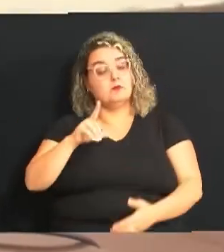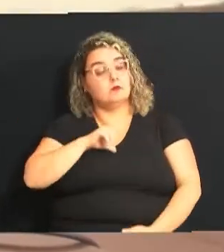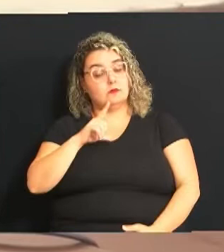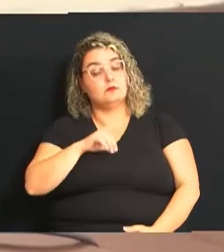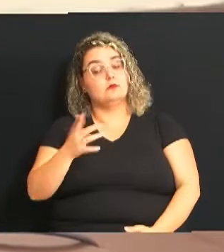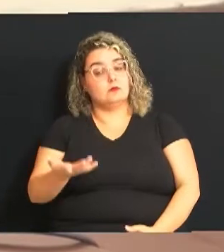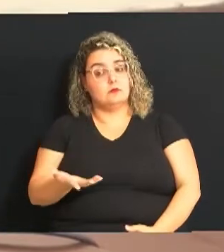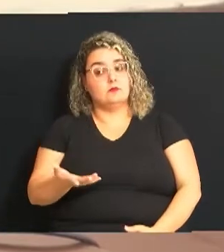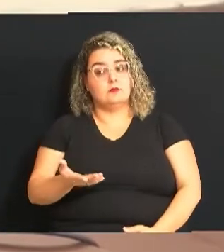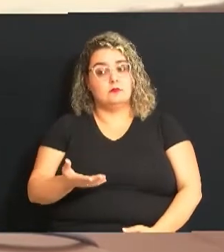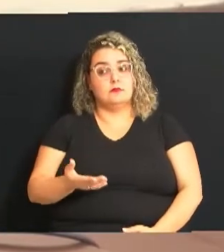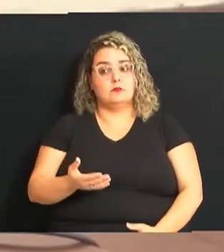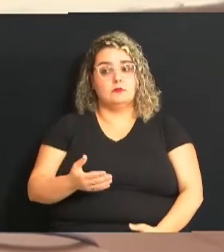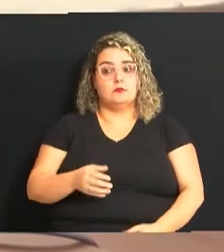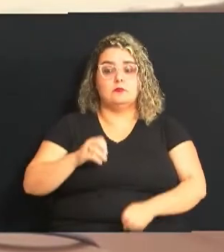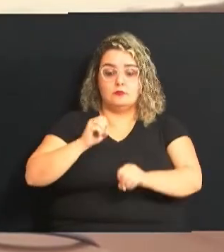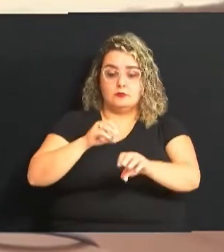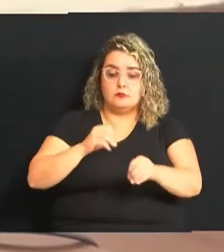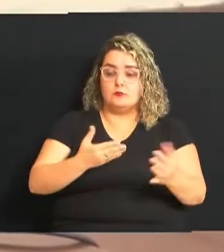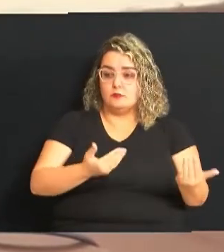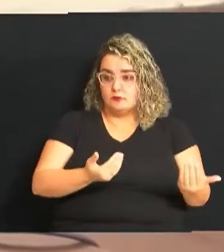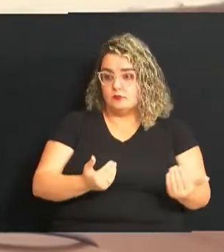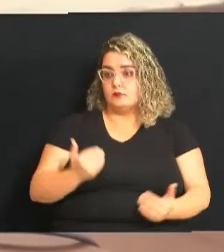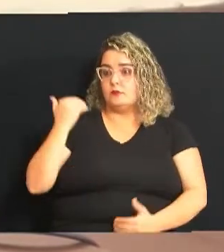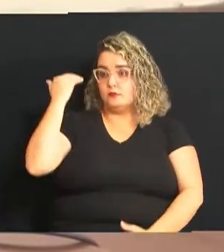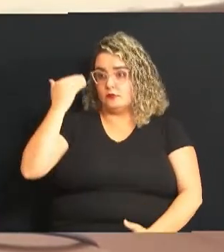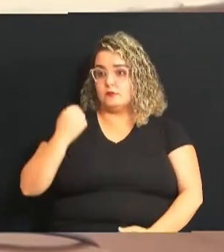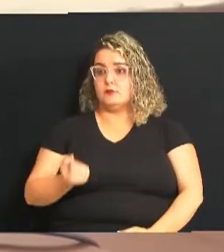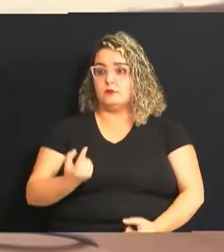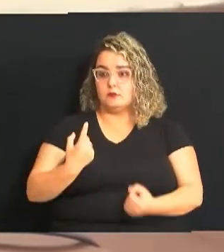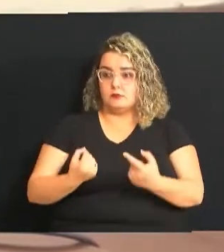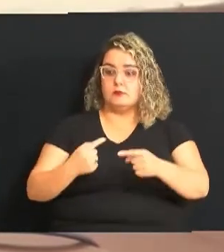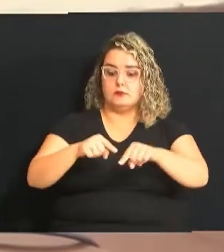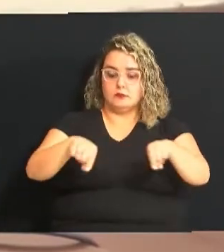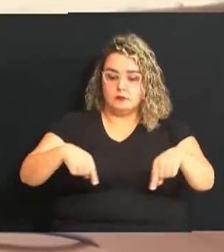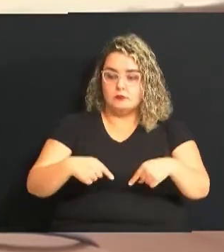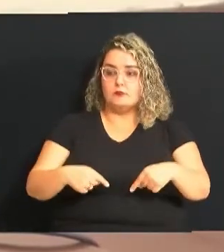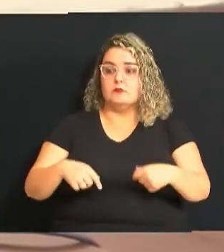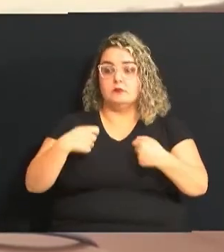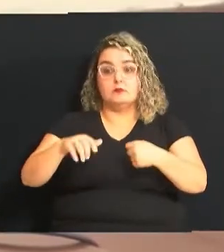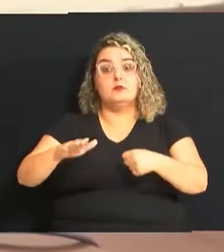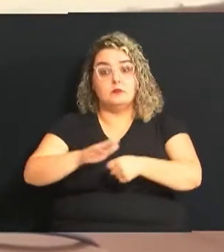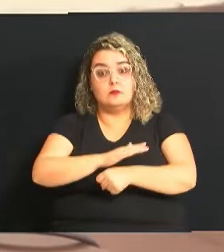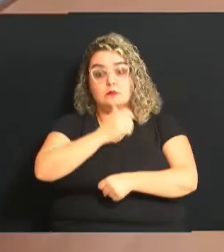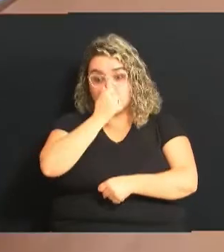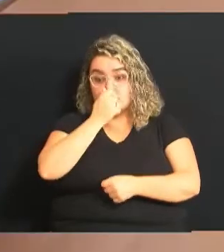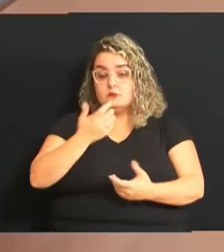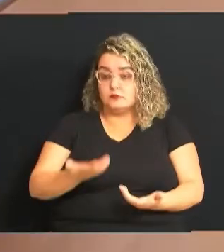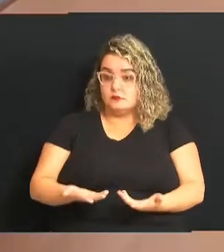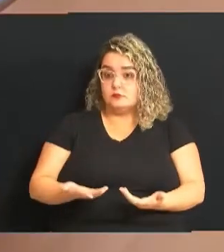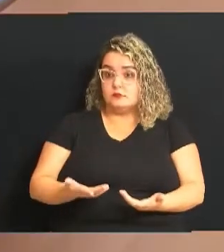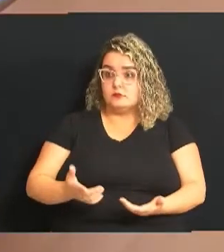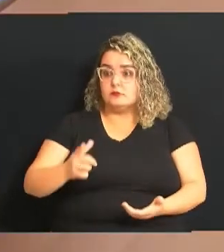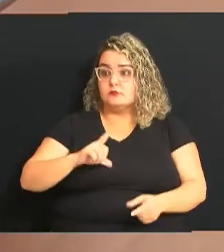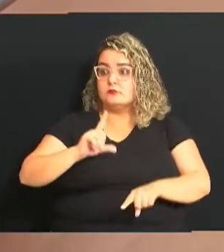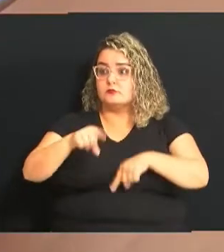Que, inclusive, já fizemos campanhas também para que algumas salas, a gente precisa encher as salas e tudo mais. Existe um novo modelo de trabalho